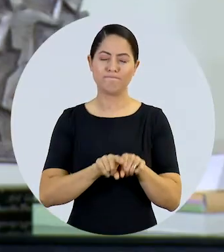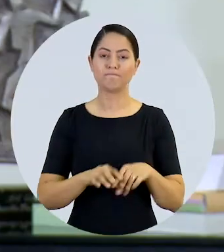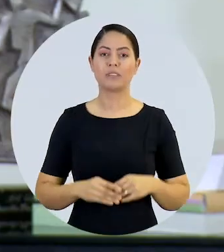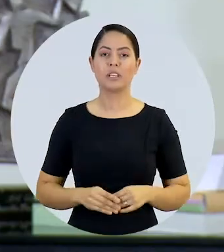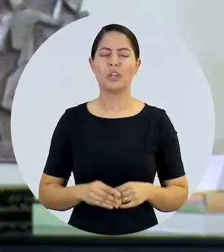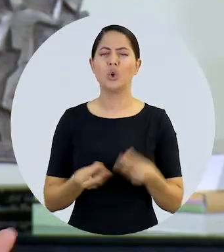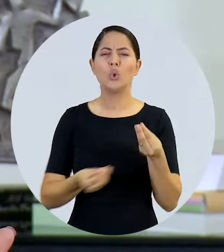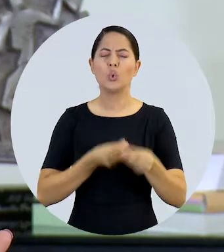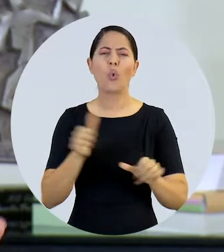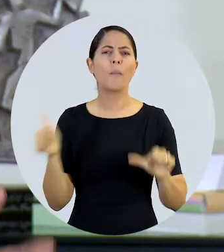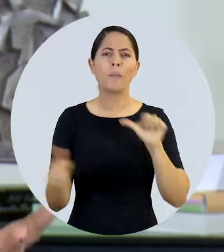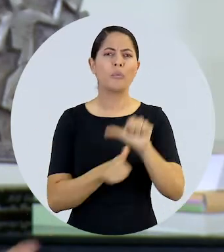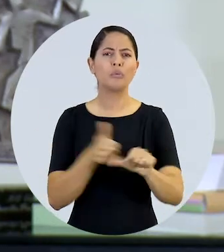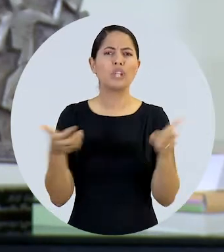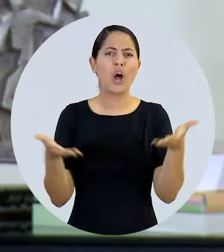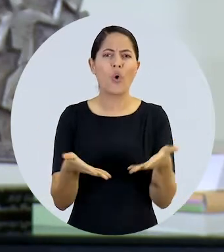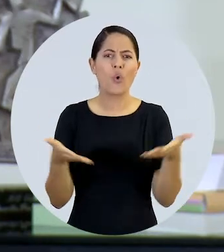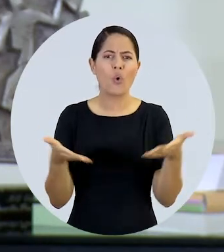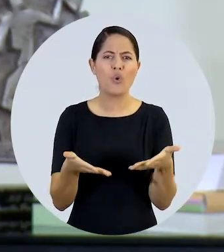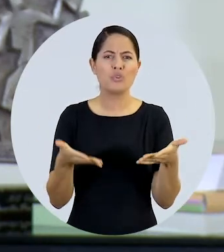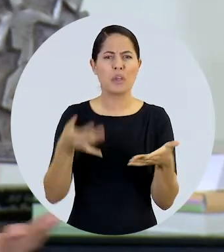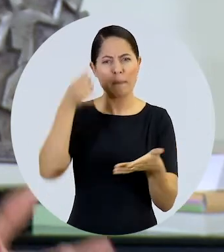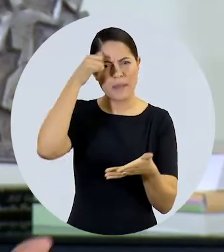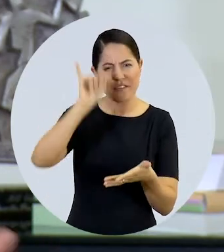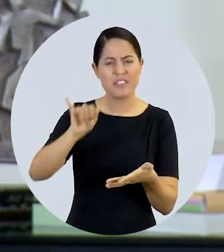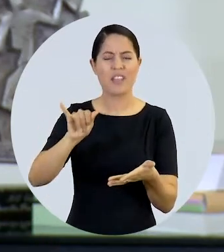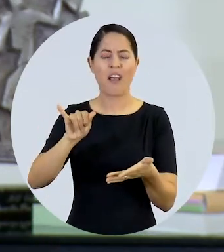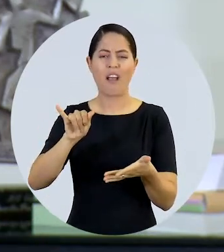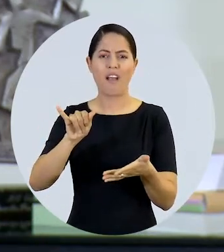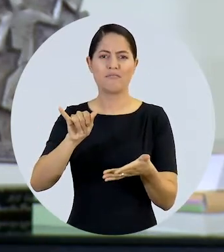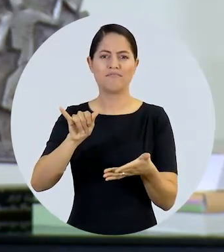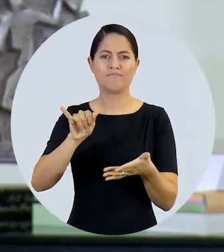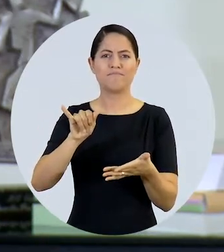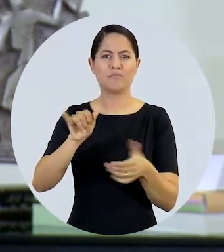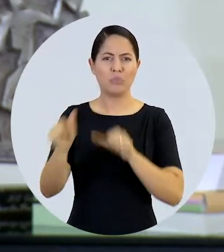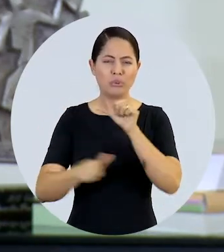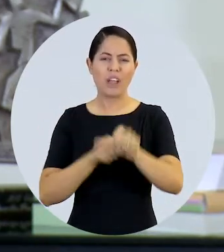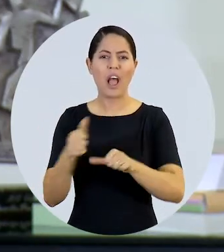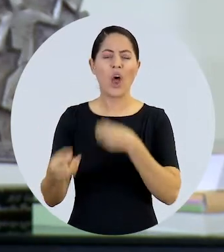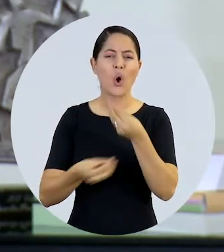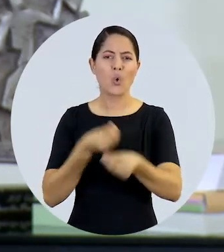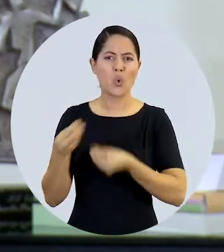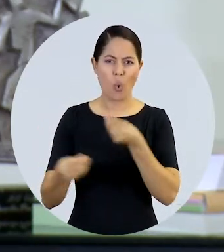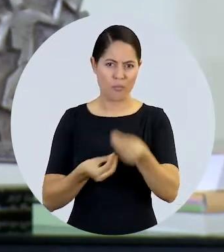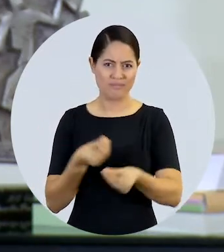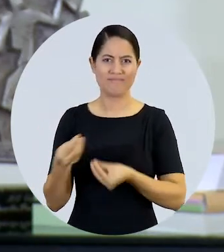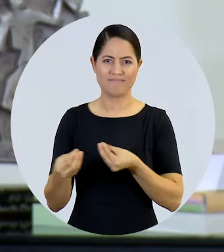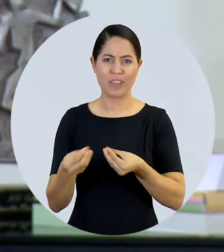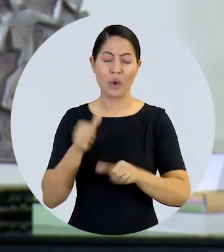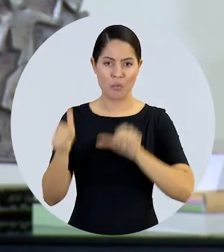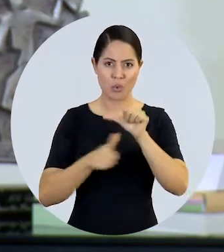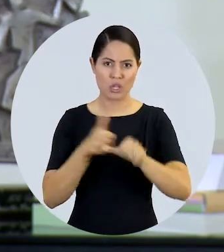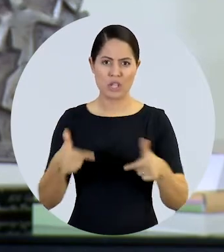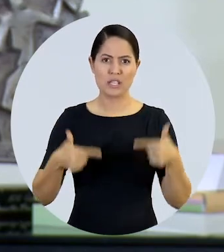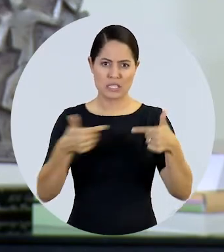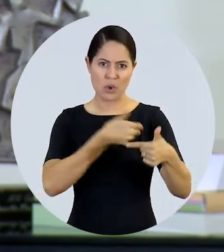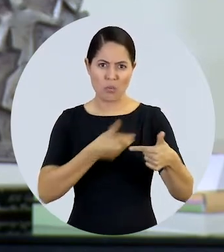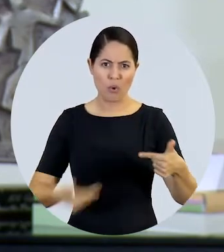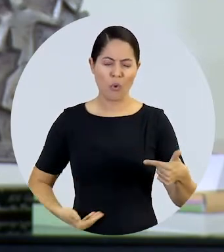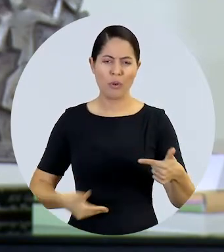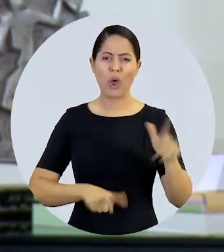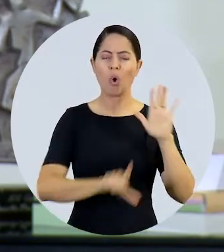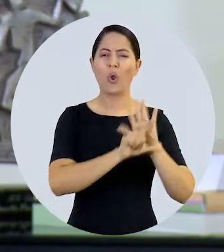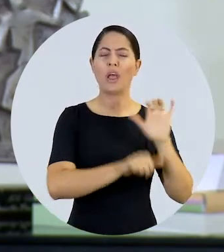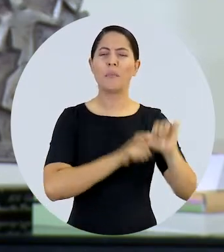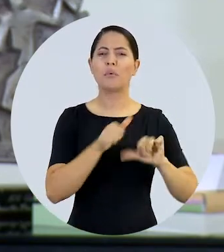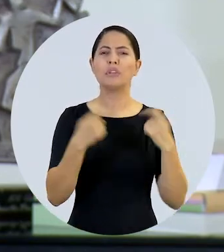negro. E hoje, quais mudanças são necessárias para um melhor combate ao racismo e também à injúria racial? Mudanças nas políticas públicas